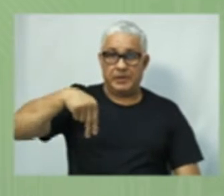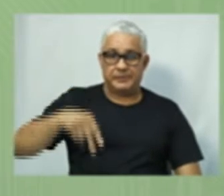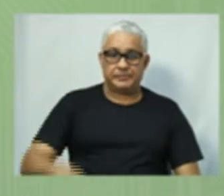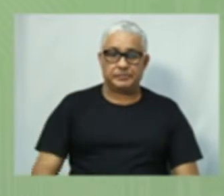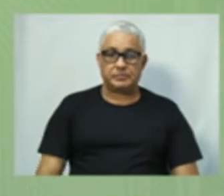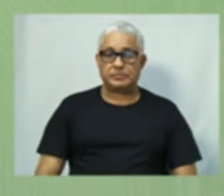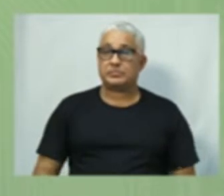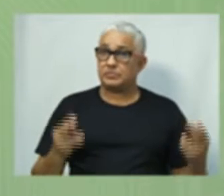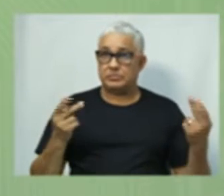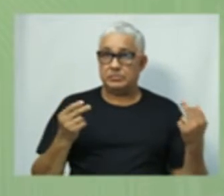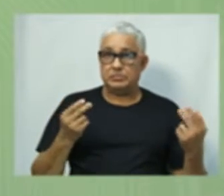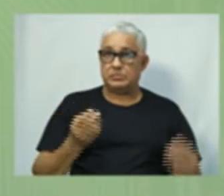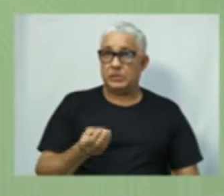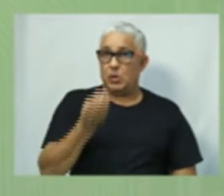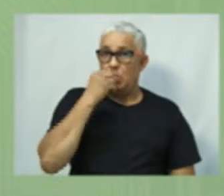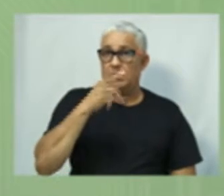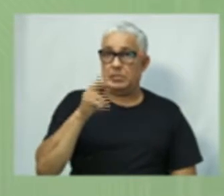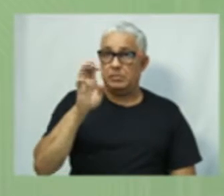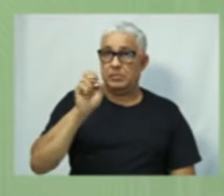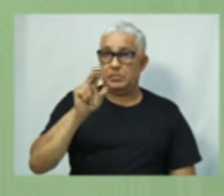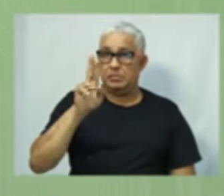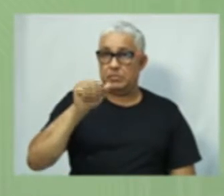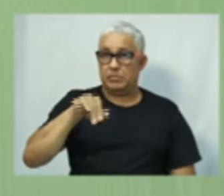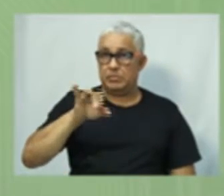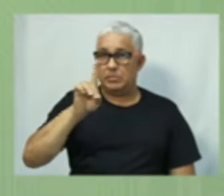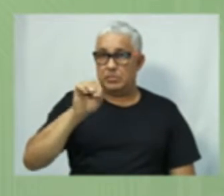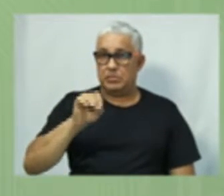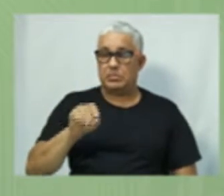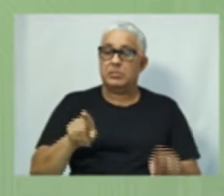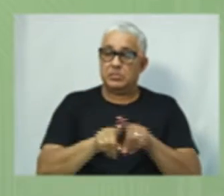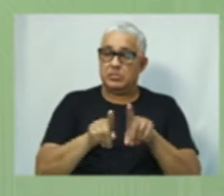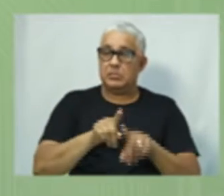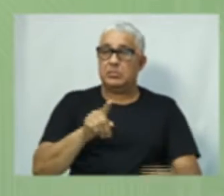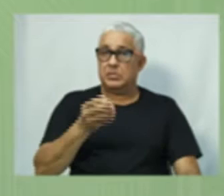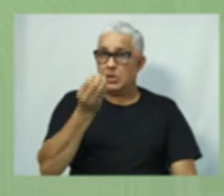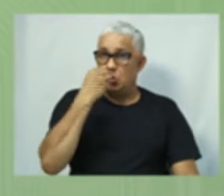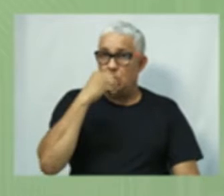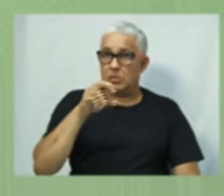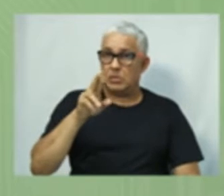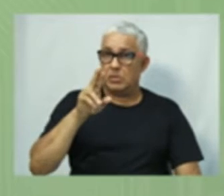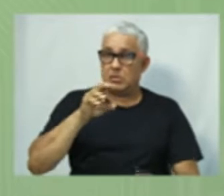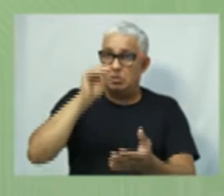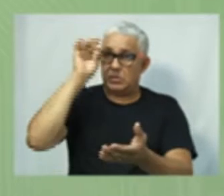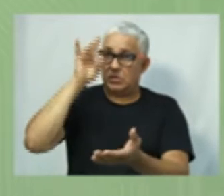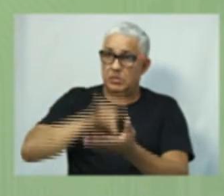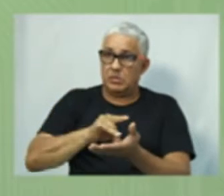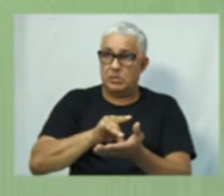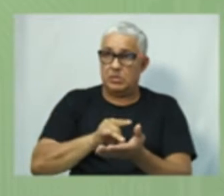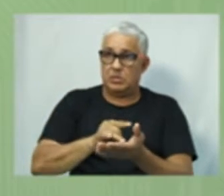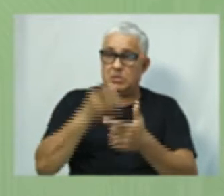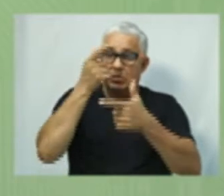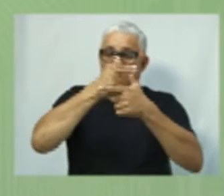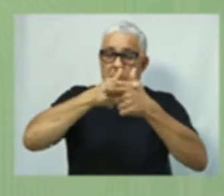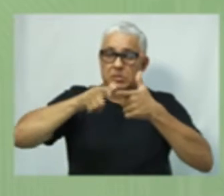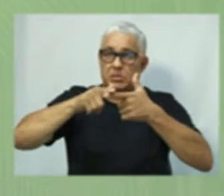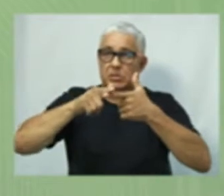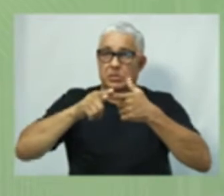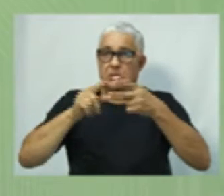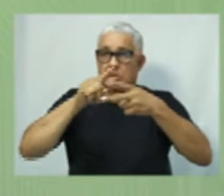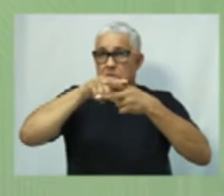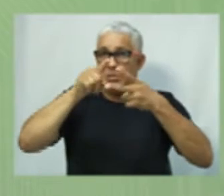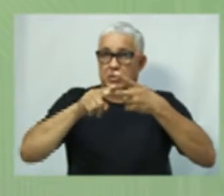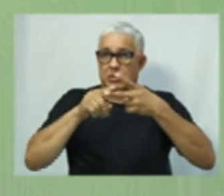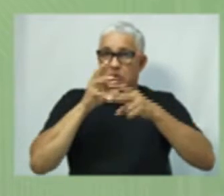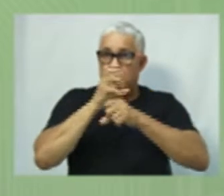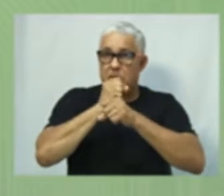tanto para o lucro presumido, quanto para o lucro real. Então se divide basicamente em dois modos a apuração